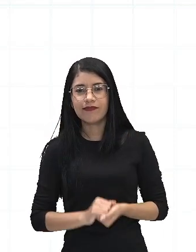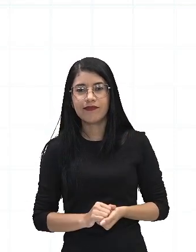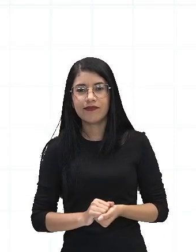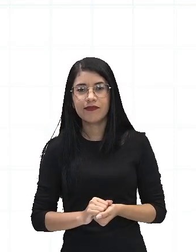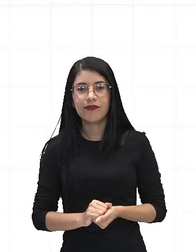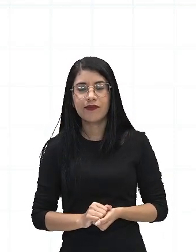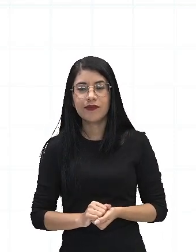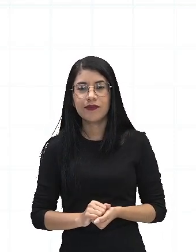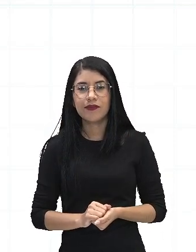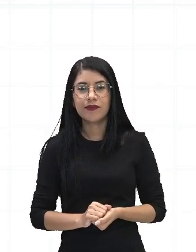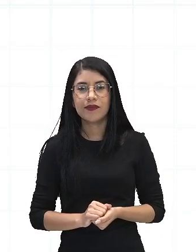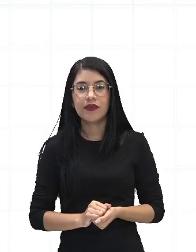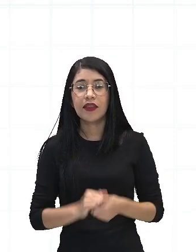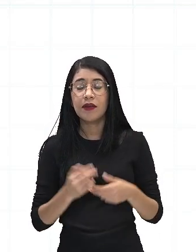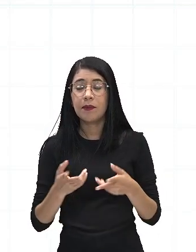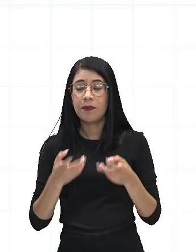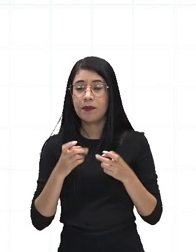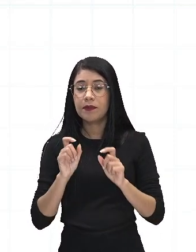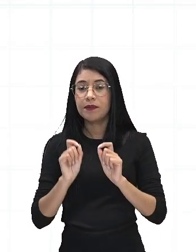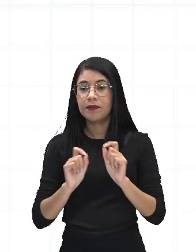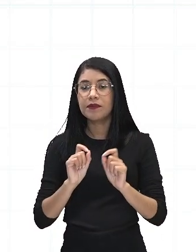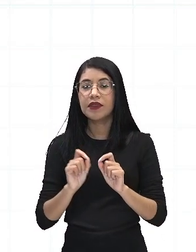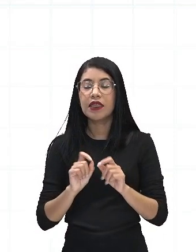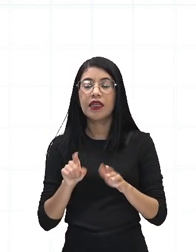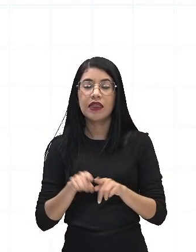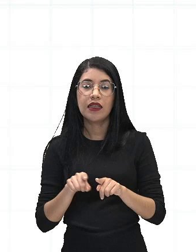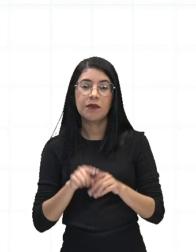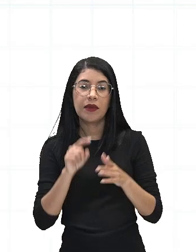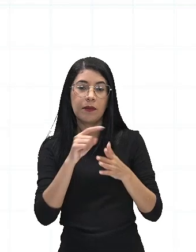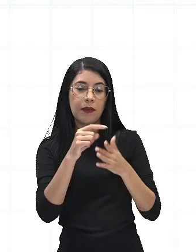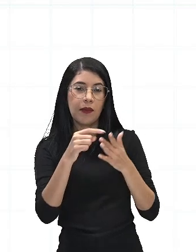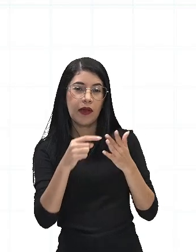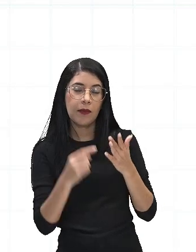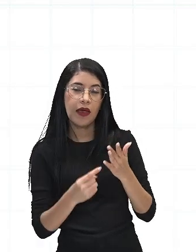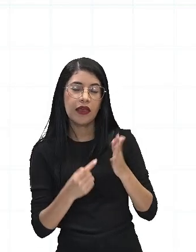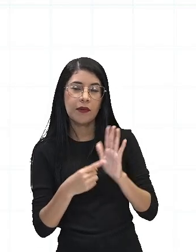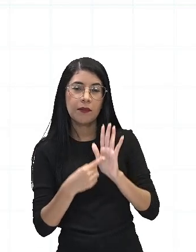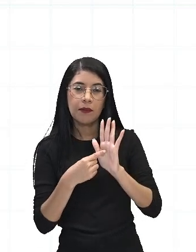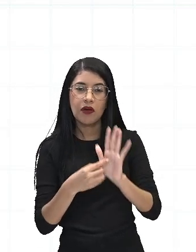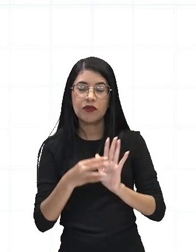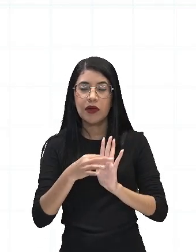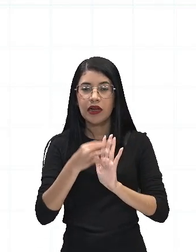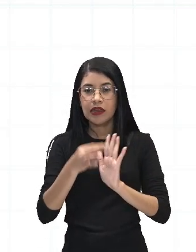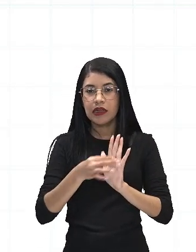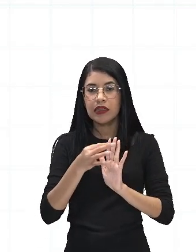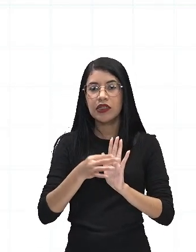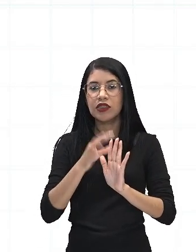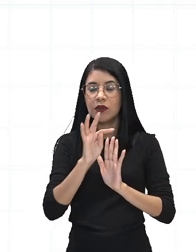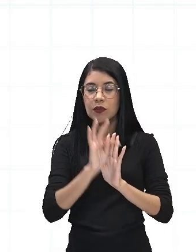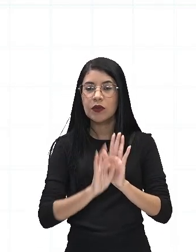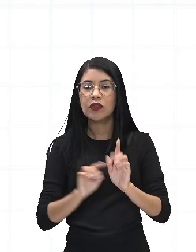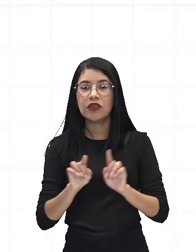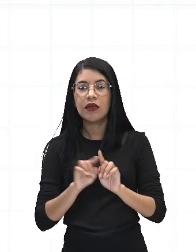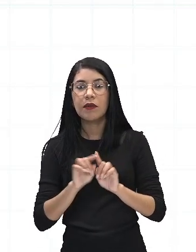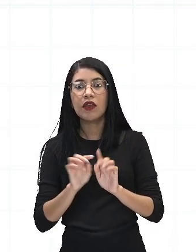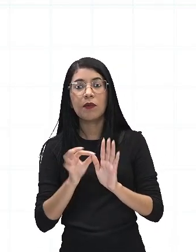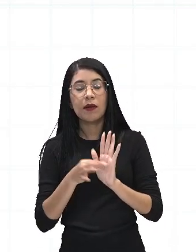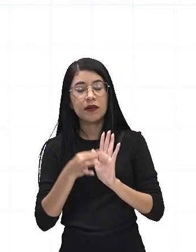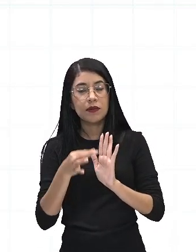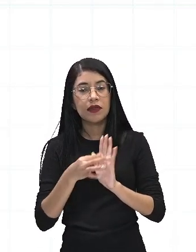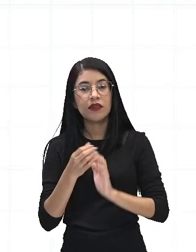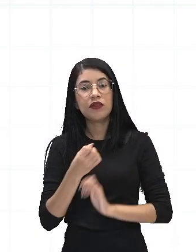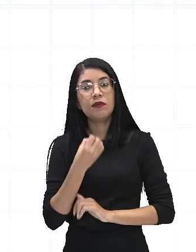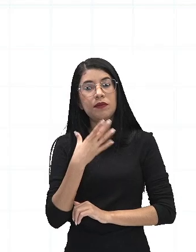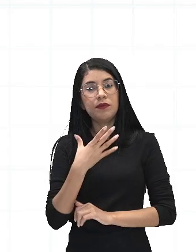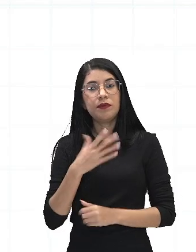série, ok? Então percebam que também é um elemento que marca a crítica do nosso texto e uma crítica positiva,